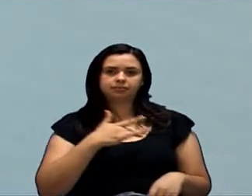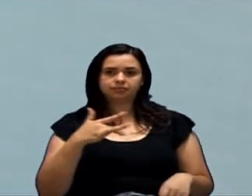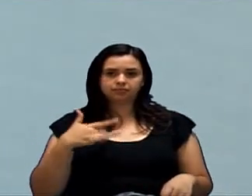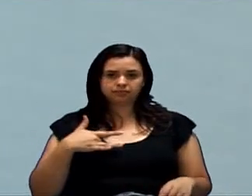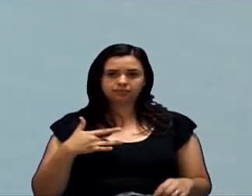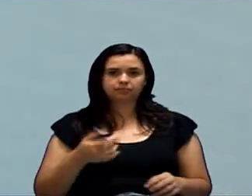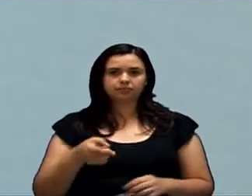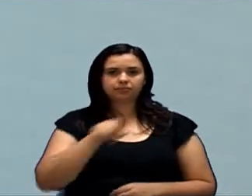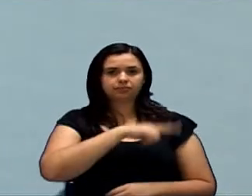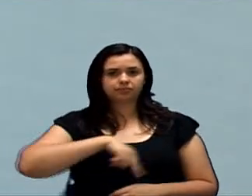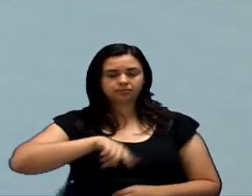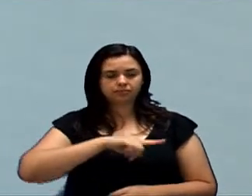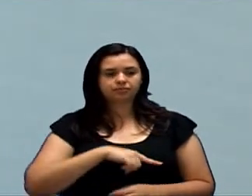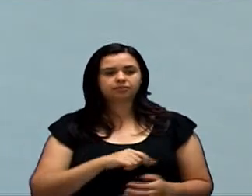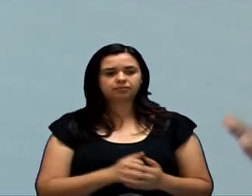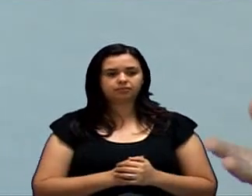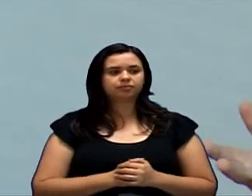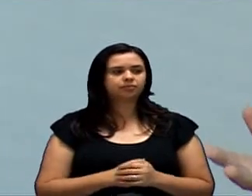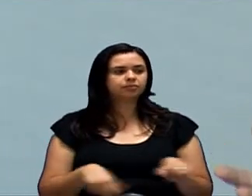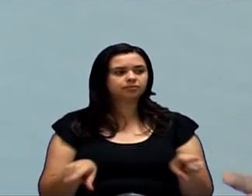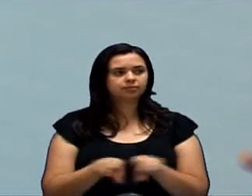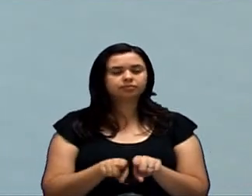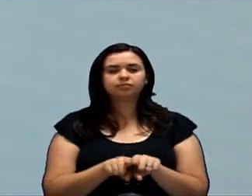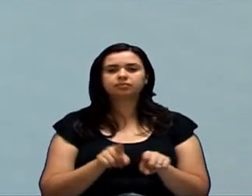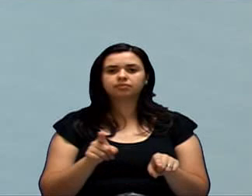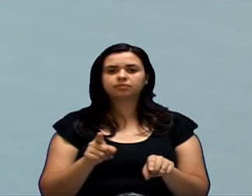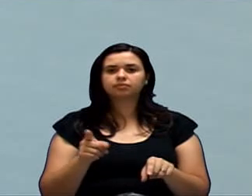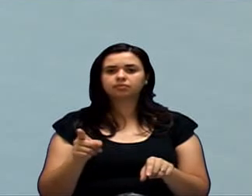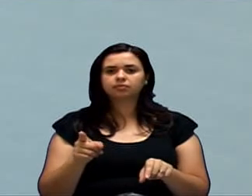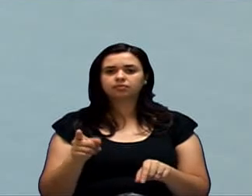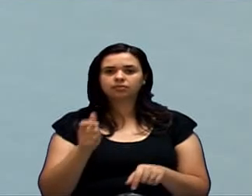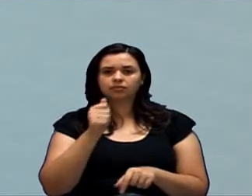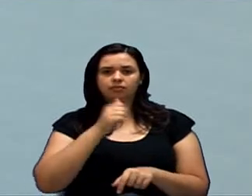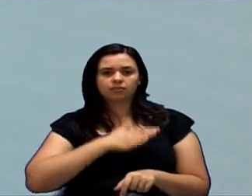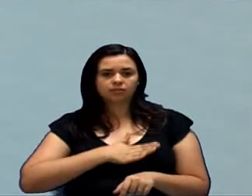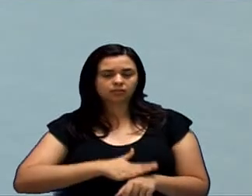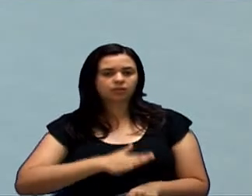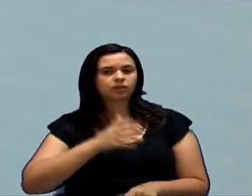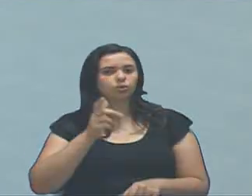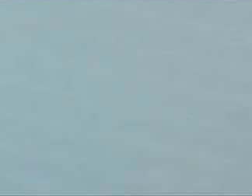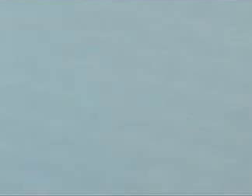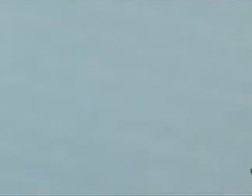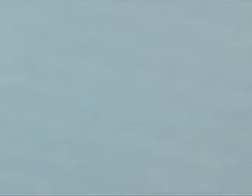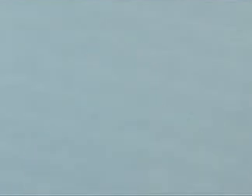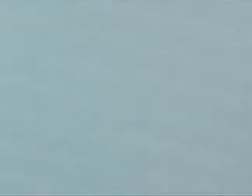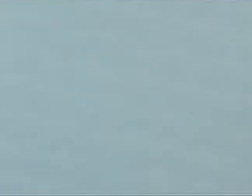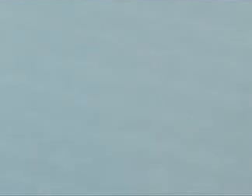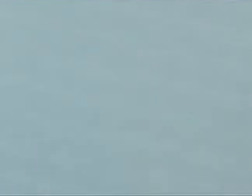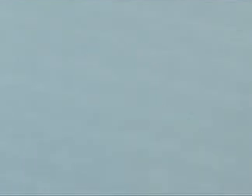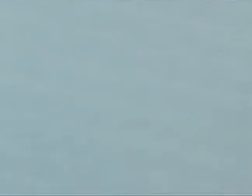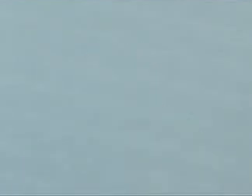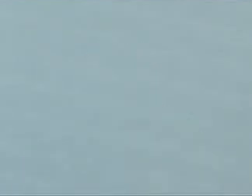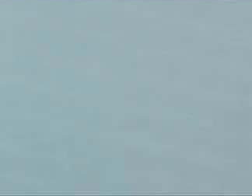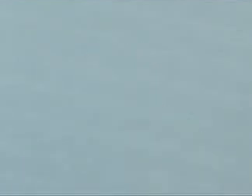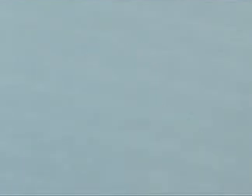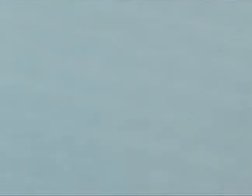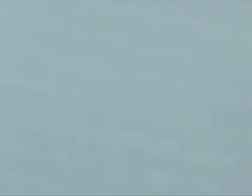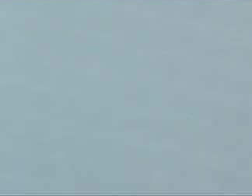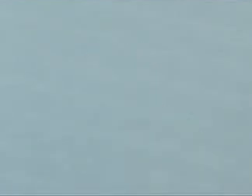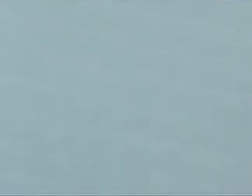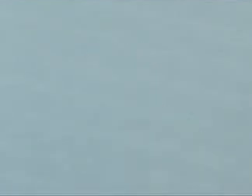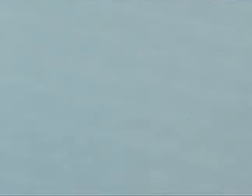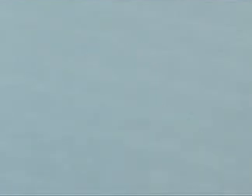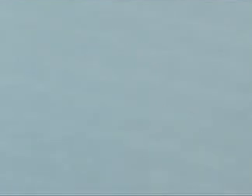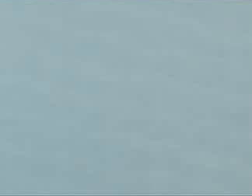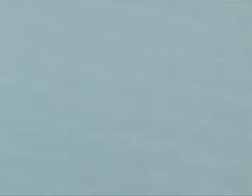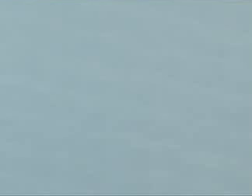Nós estamos no agosto dourado, nós temos aí várias mulheres que estão amamentando, e